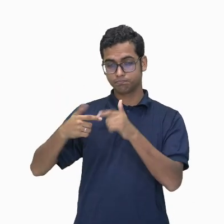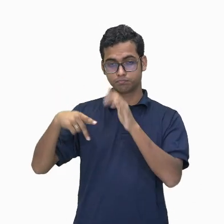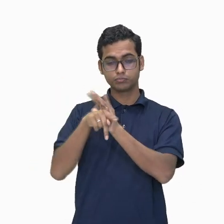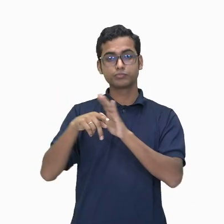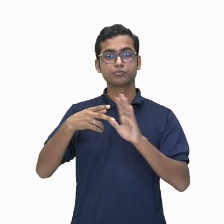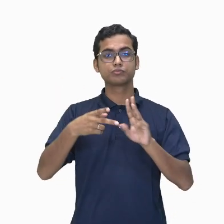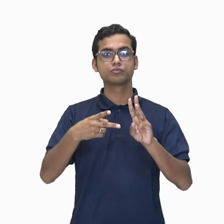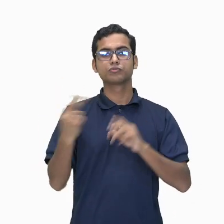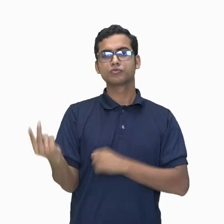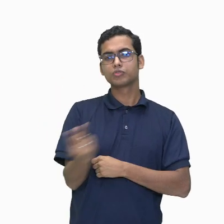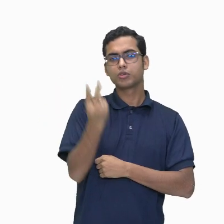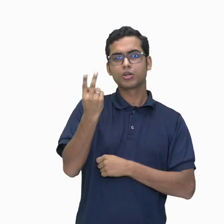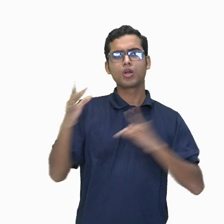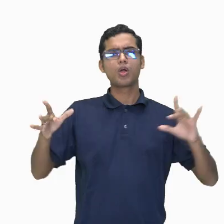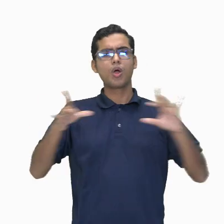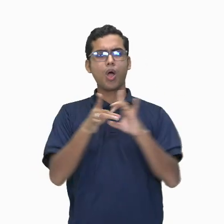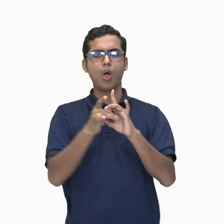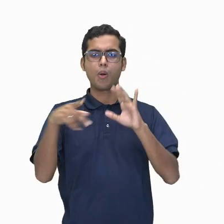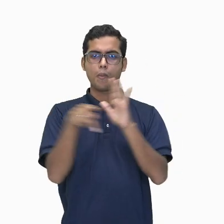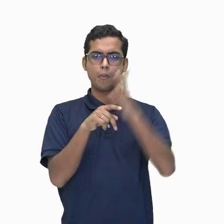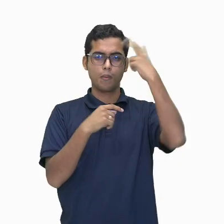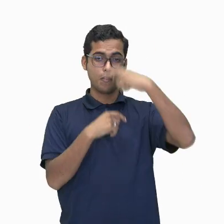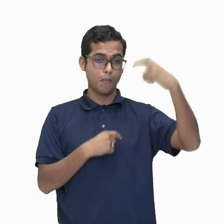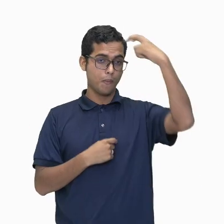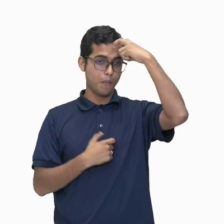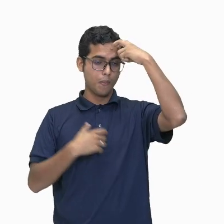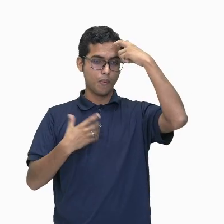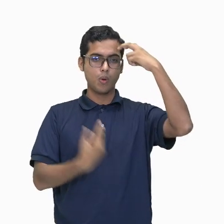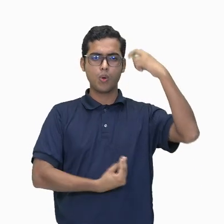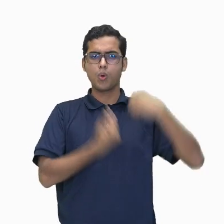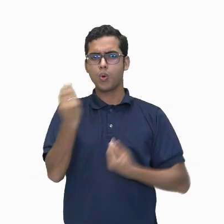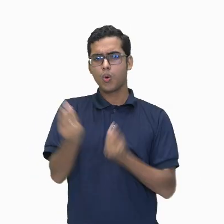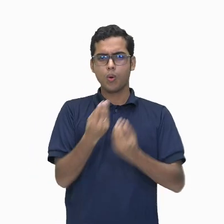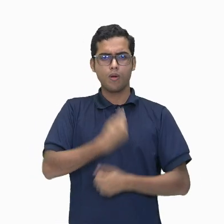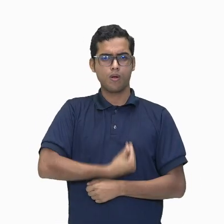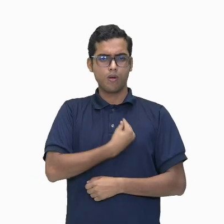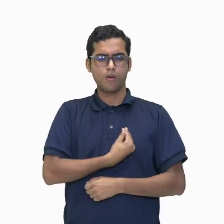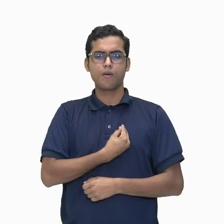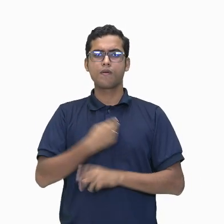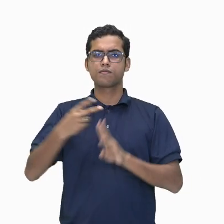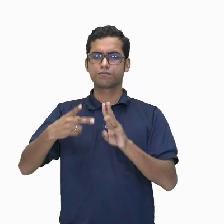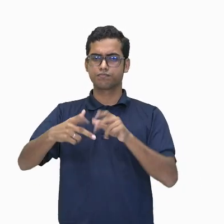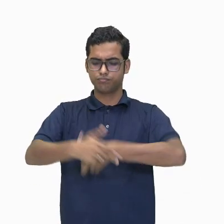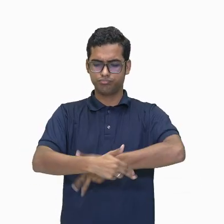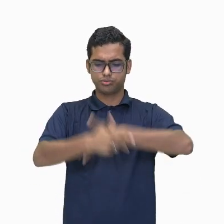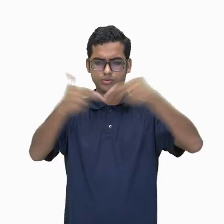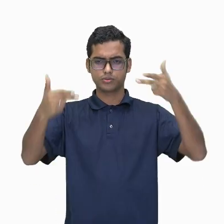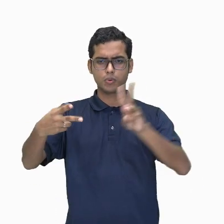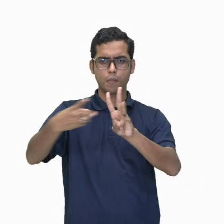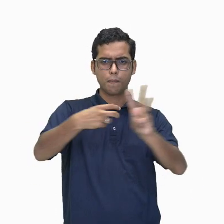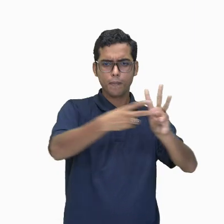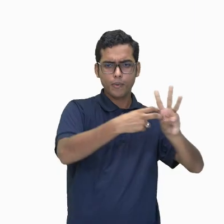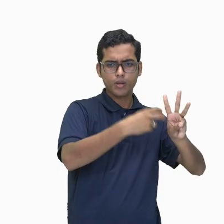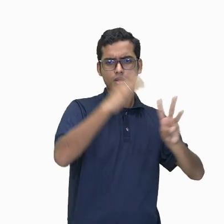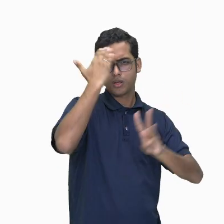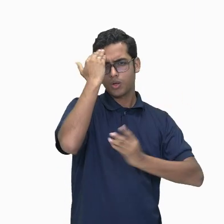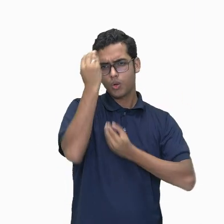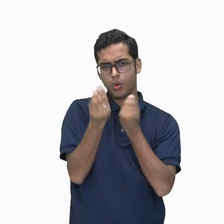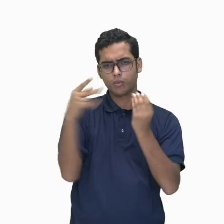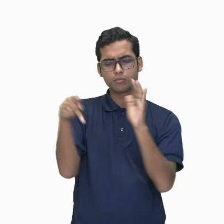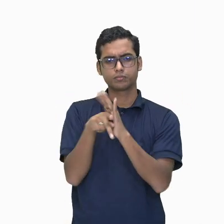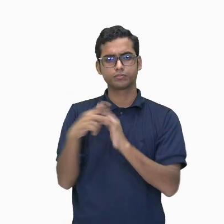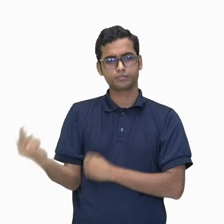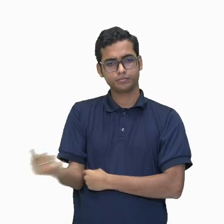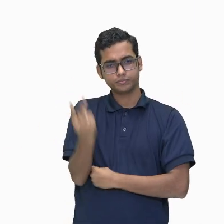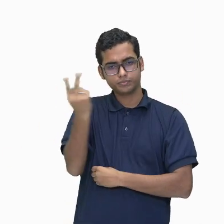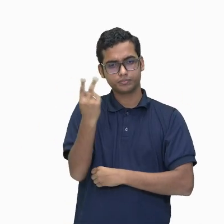está profundamente ligada às culturas e ao modo de vida de diferentes etnias indígenas. Para entender melhor a questão dos valores, vamos